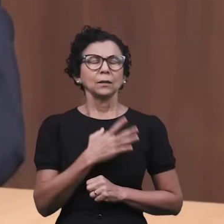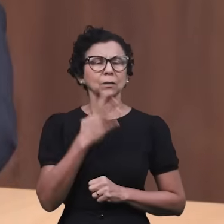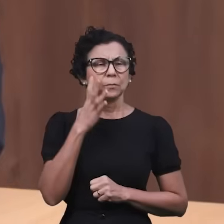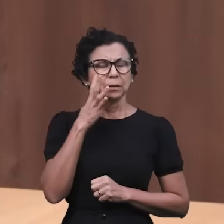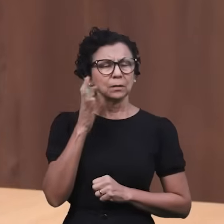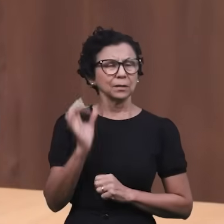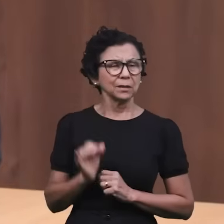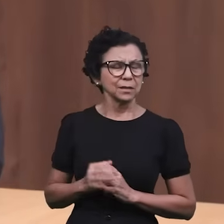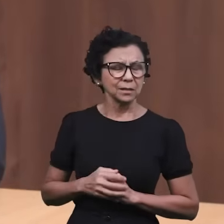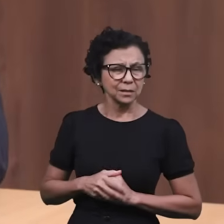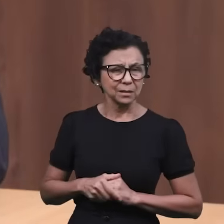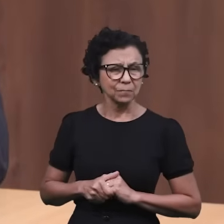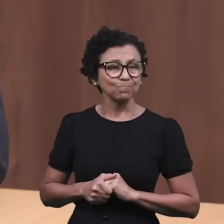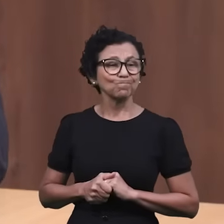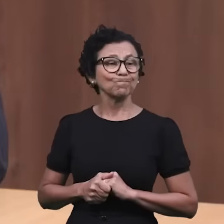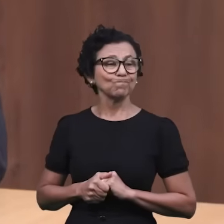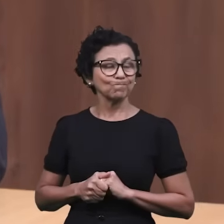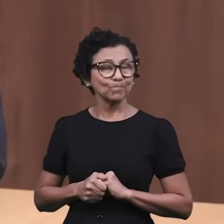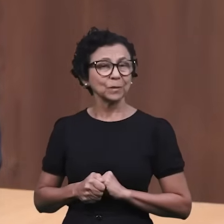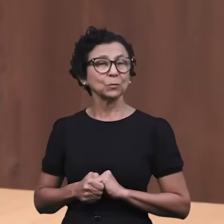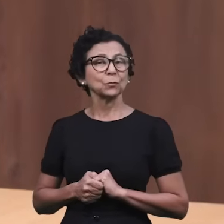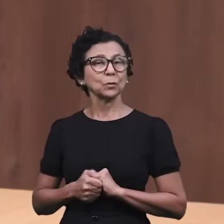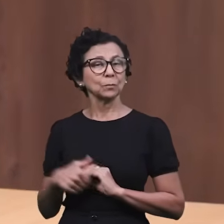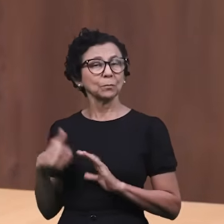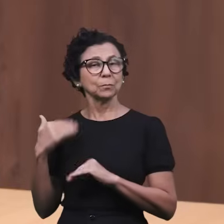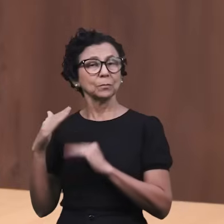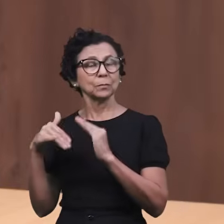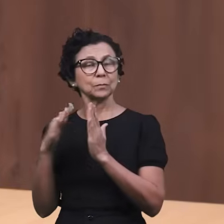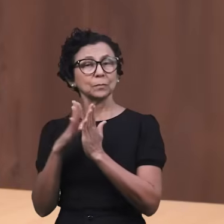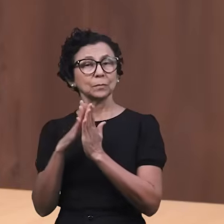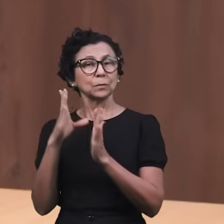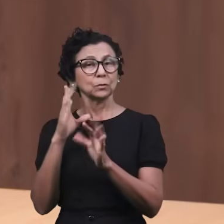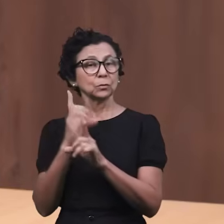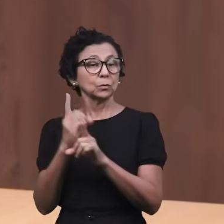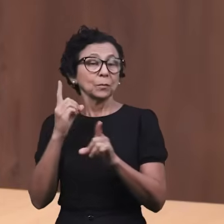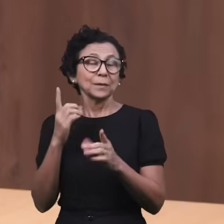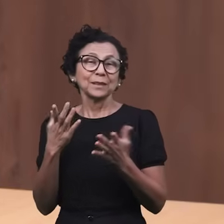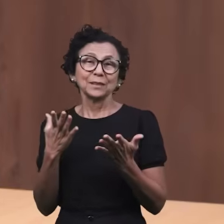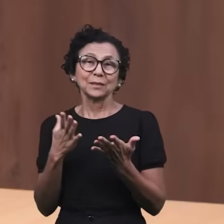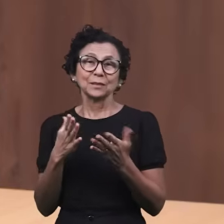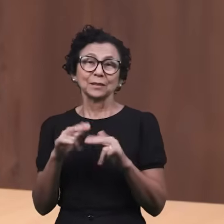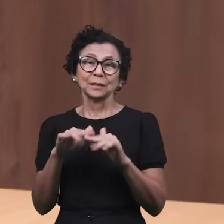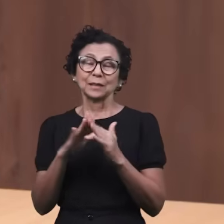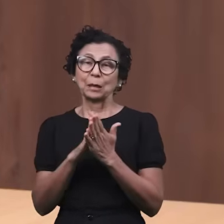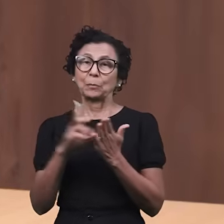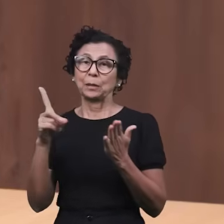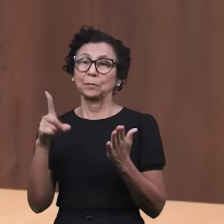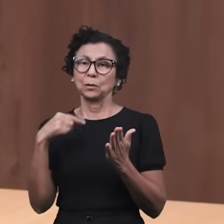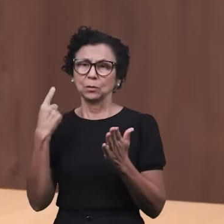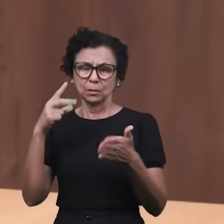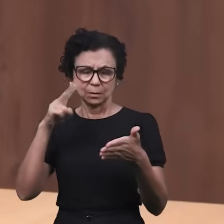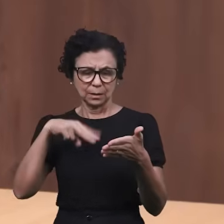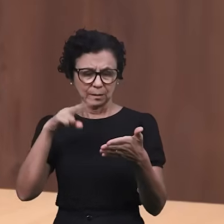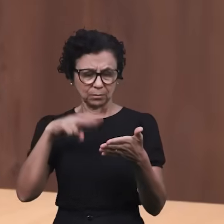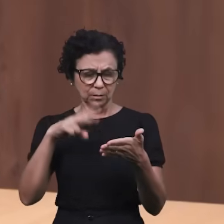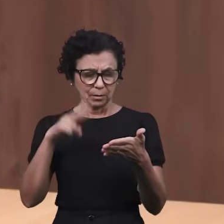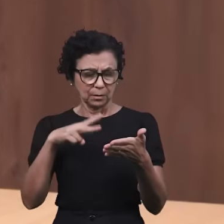e nós fomos descobrindo tudo isso na palavra, como doutrina, quer dizer, aquilo que foi